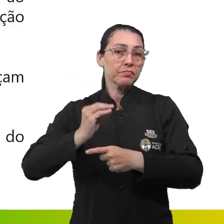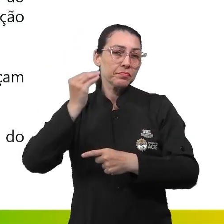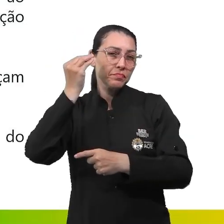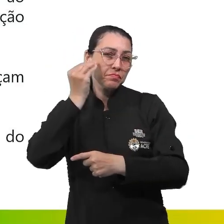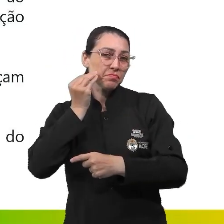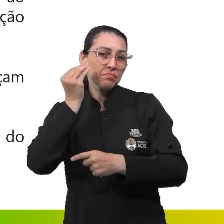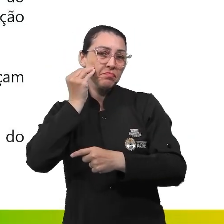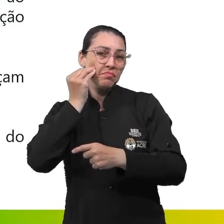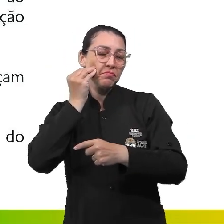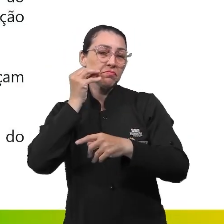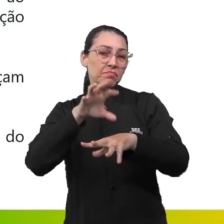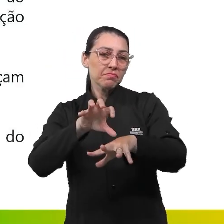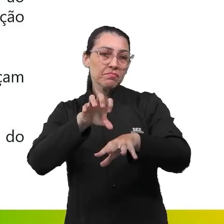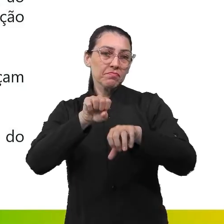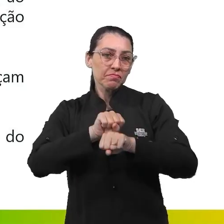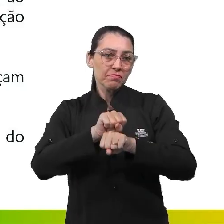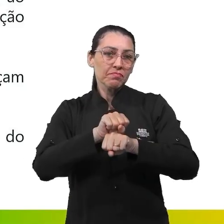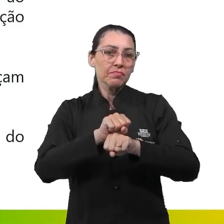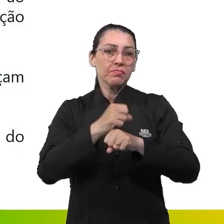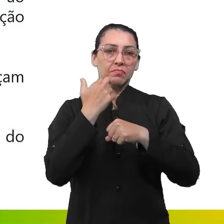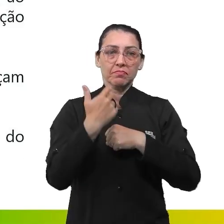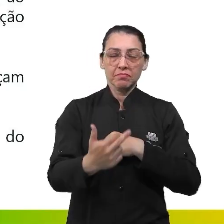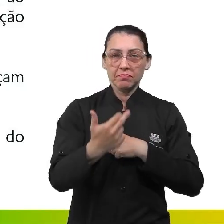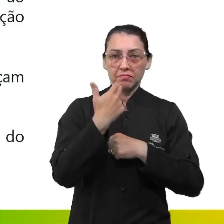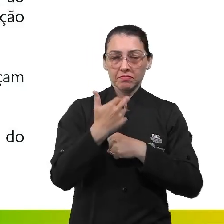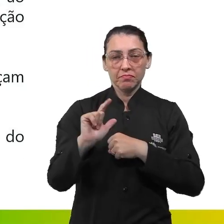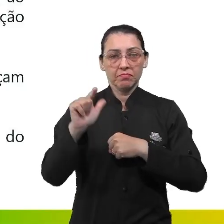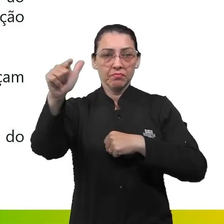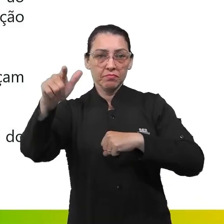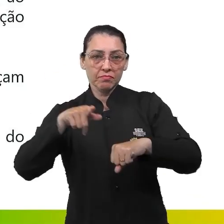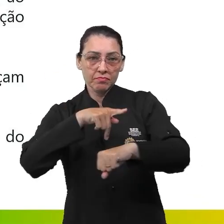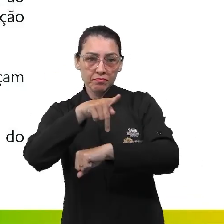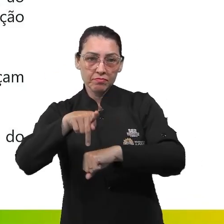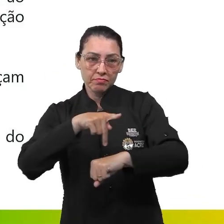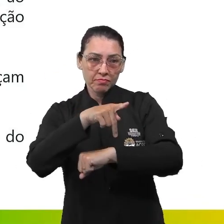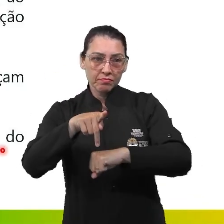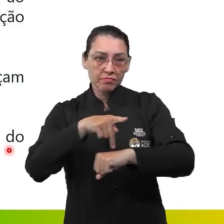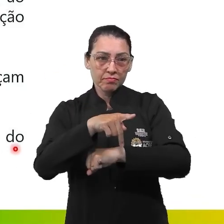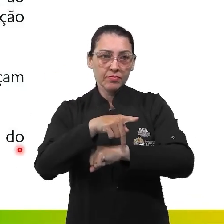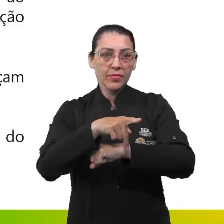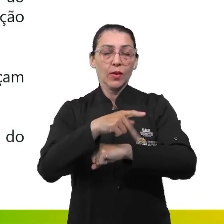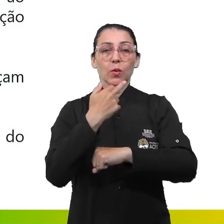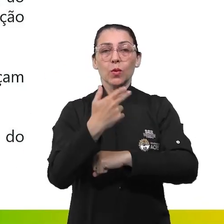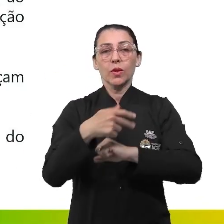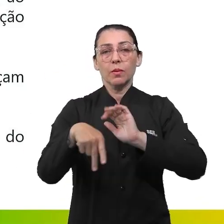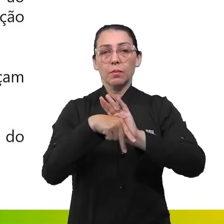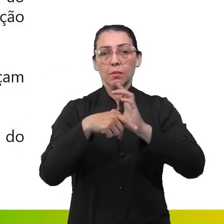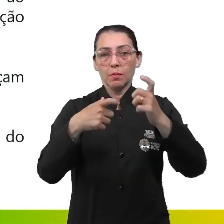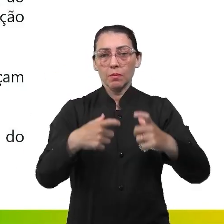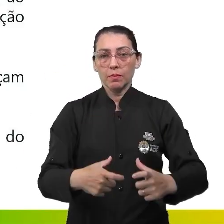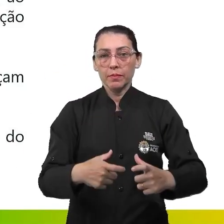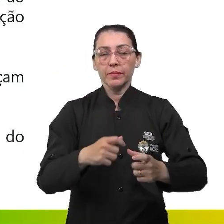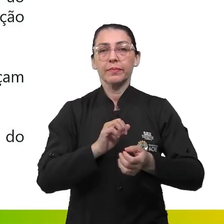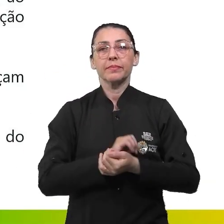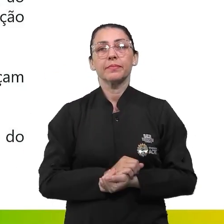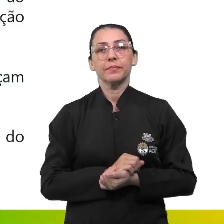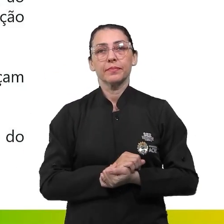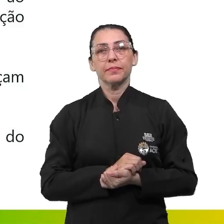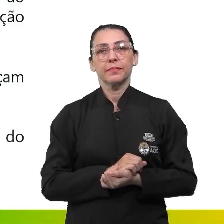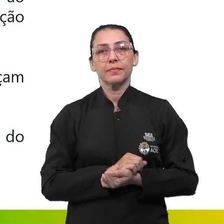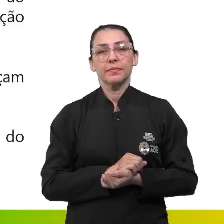E, tentativa de apropriação de uma língua estrangeira em detrimento do idioma